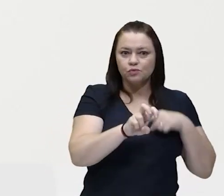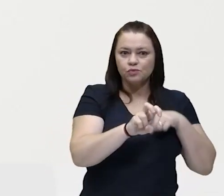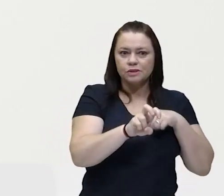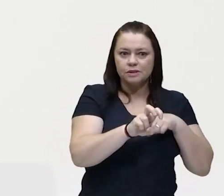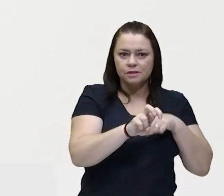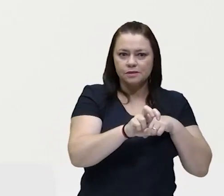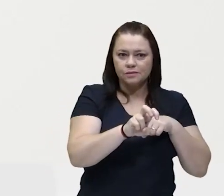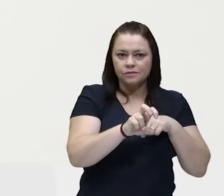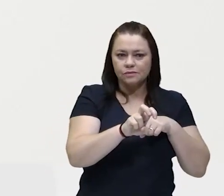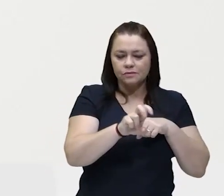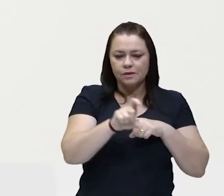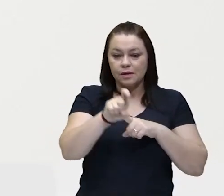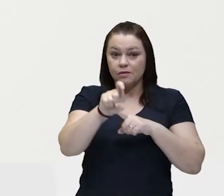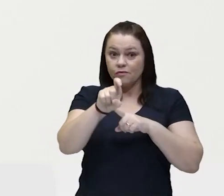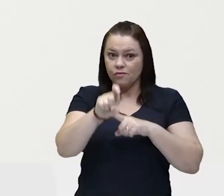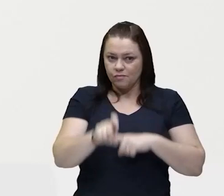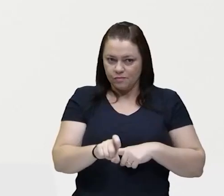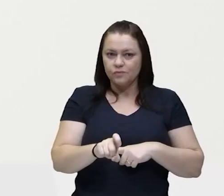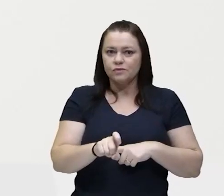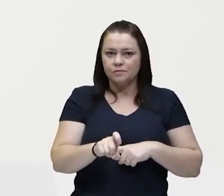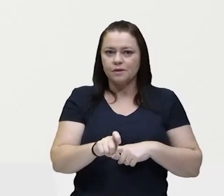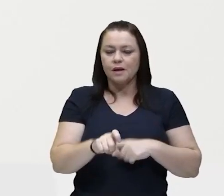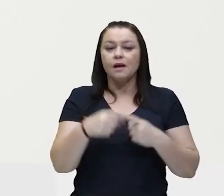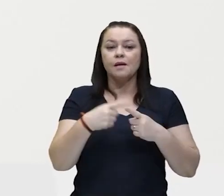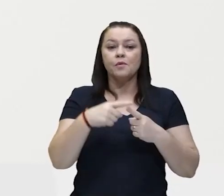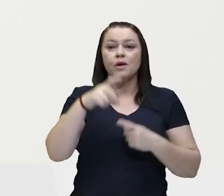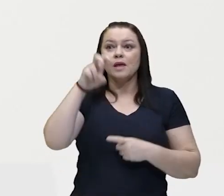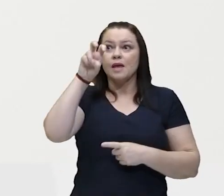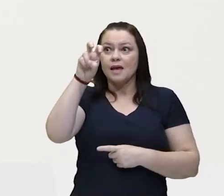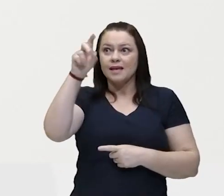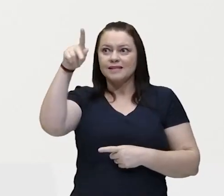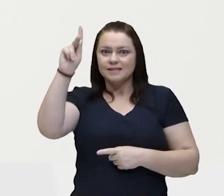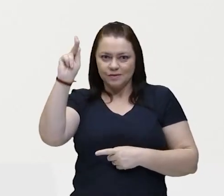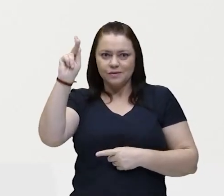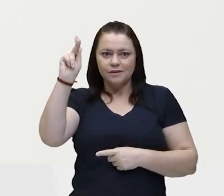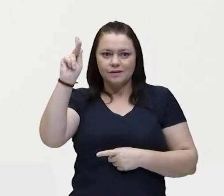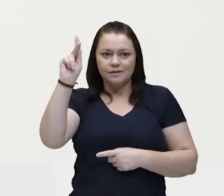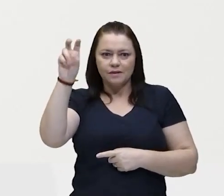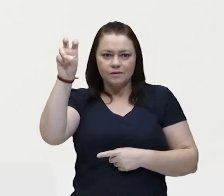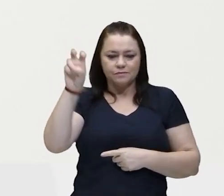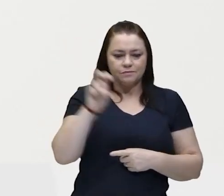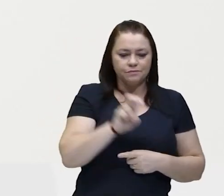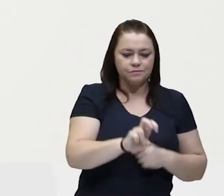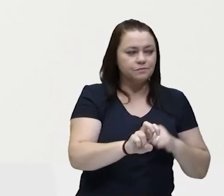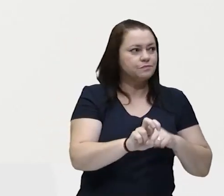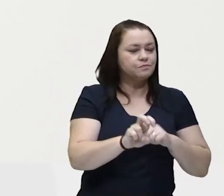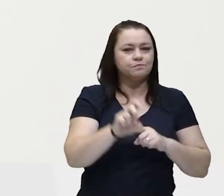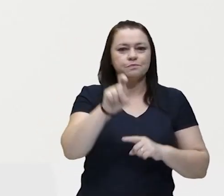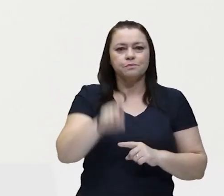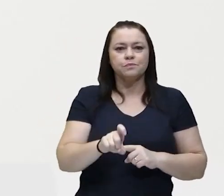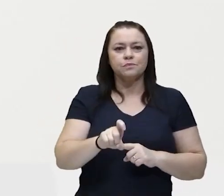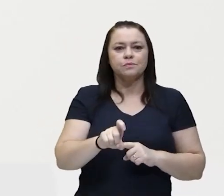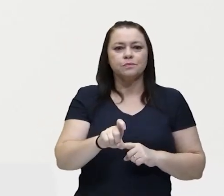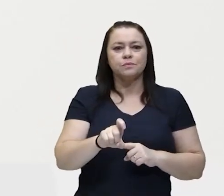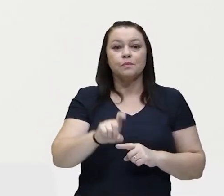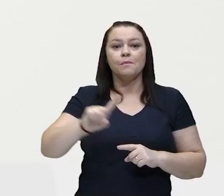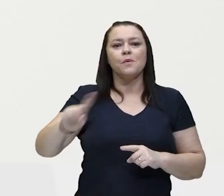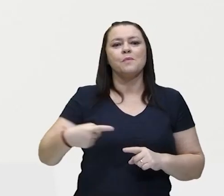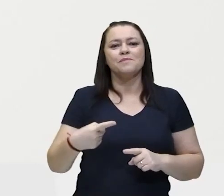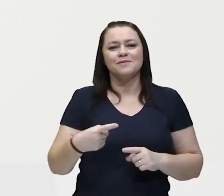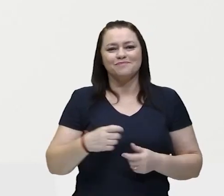multiplicar, 5, porque o 5 é a medida que está o quê? Em quilos, e multiplicar por